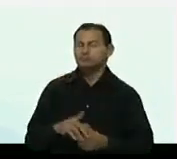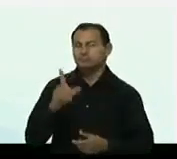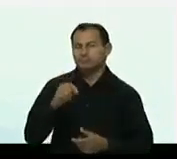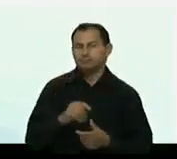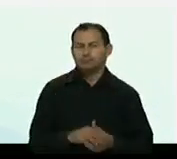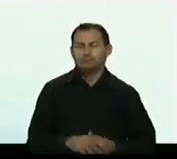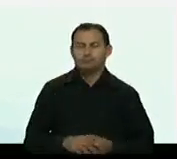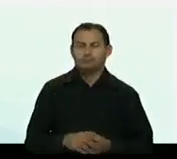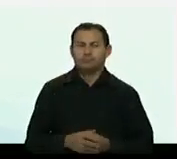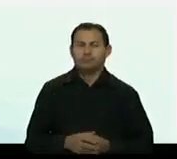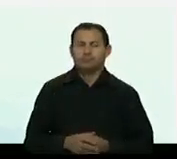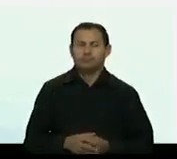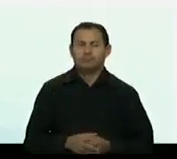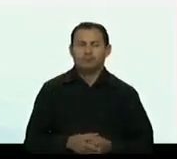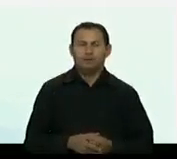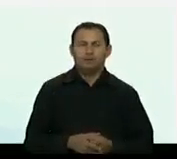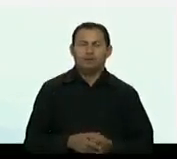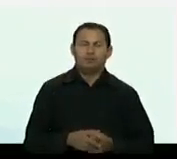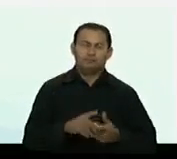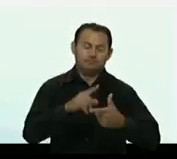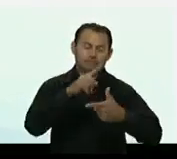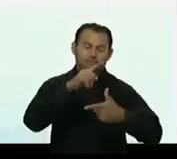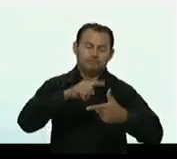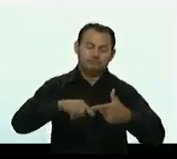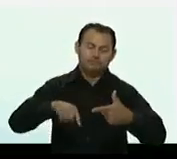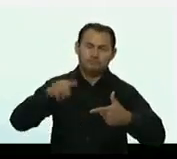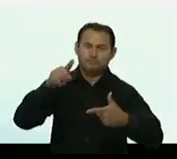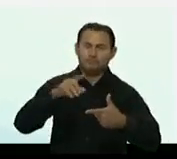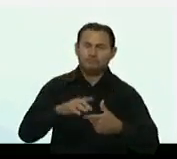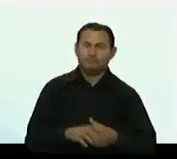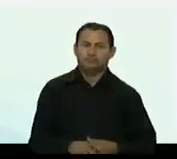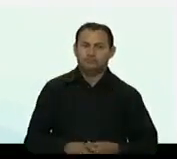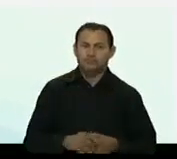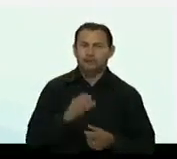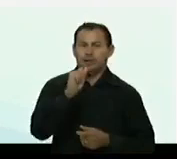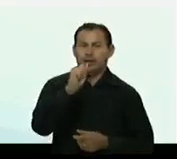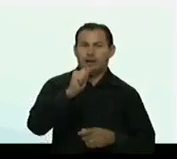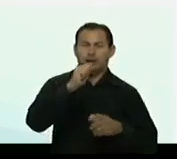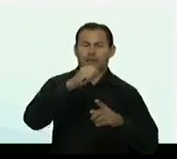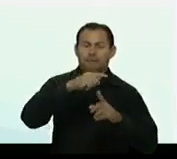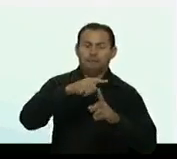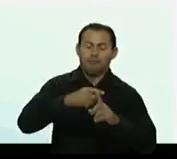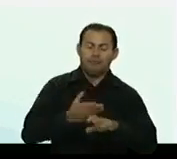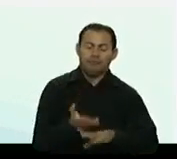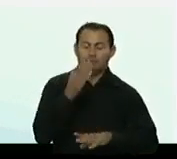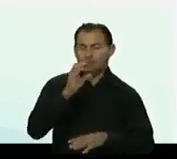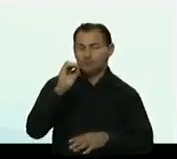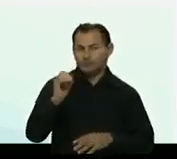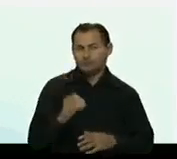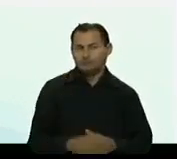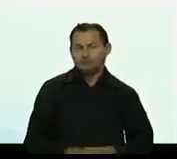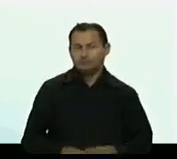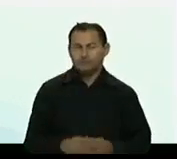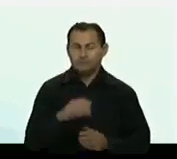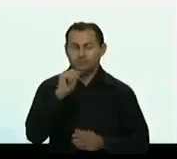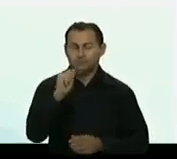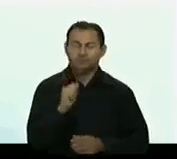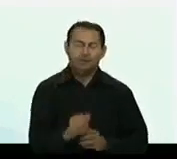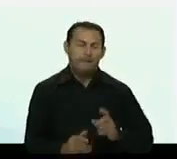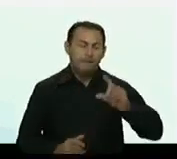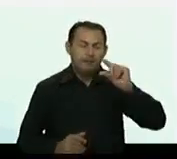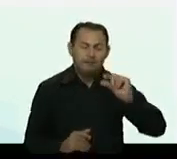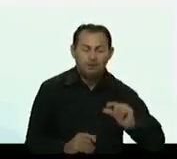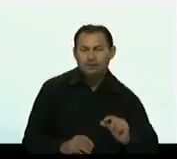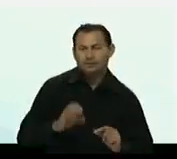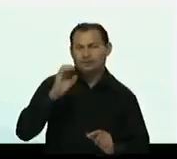será voltada para cima. Então, é essa situação aqui, a maior que zero. Se o a for